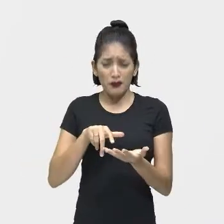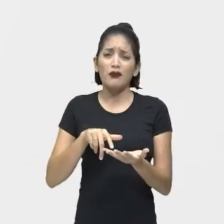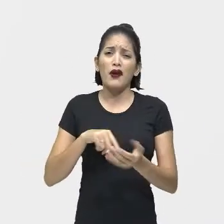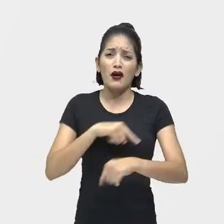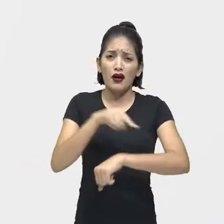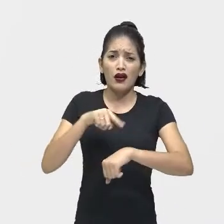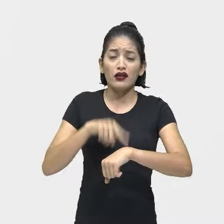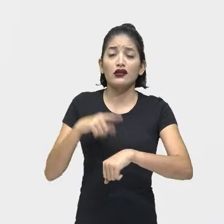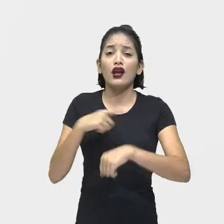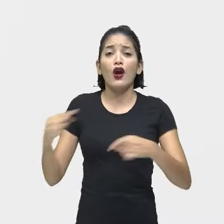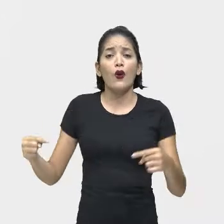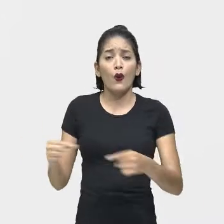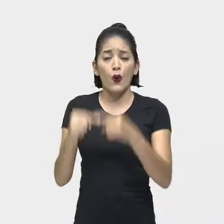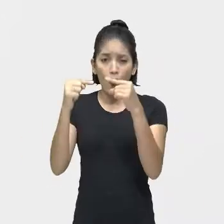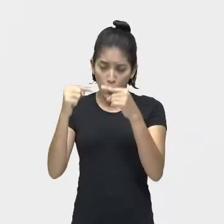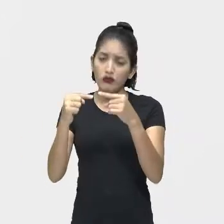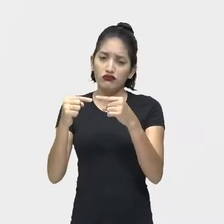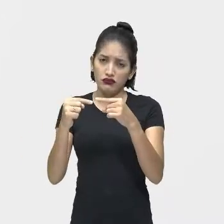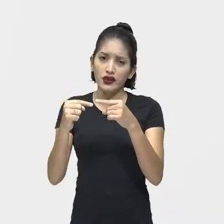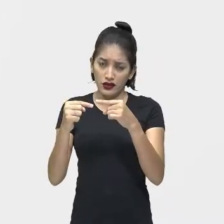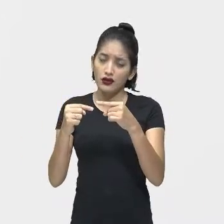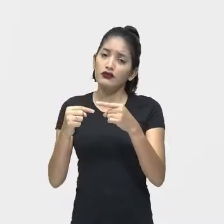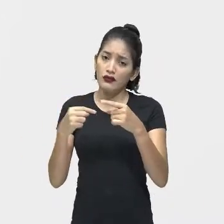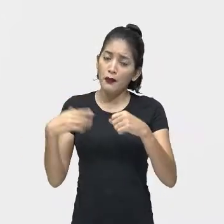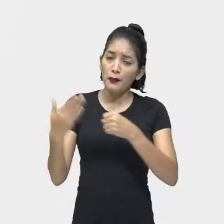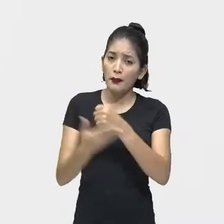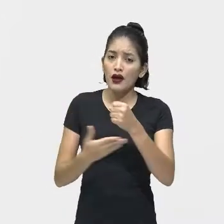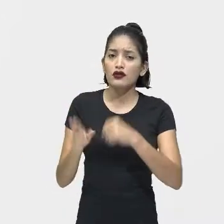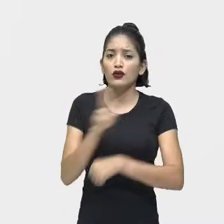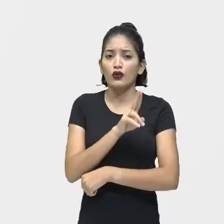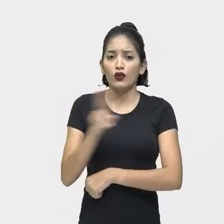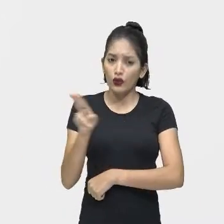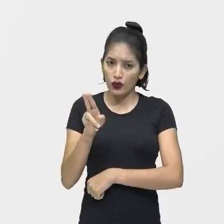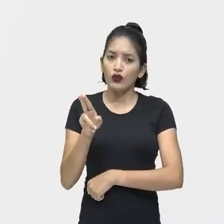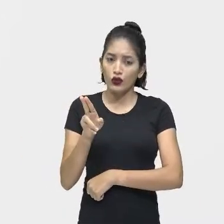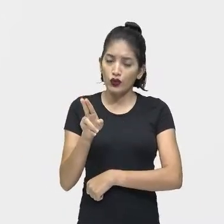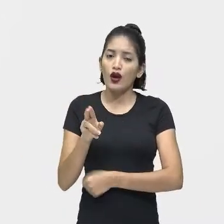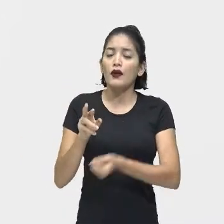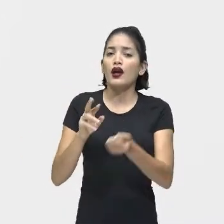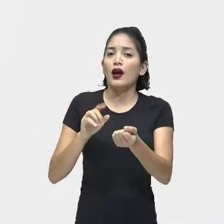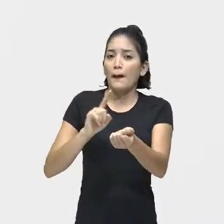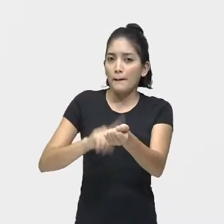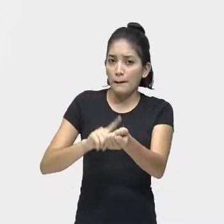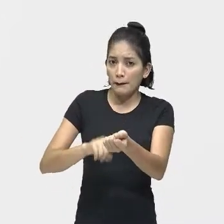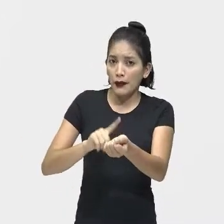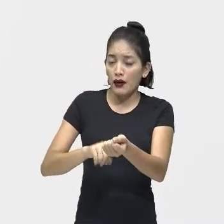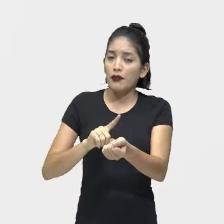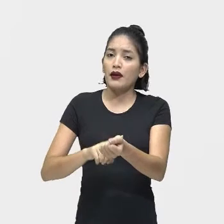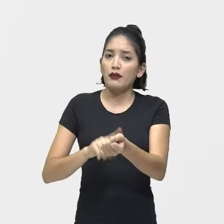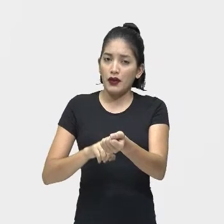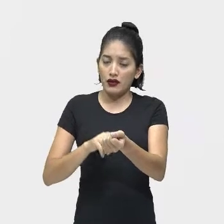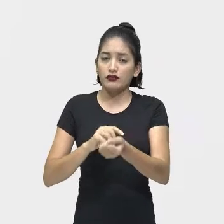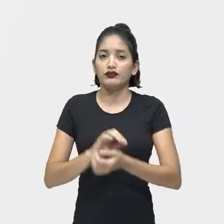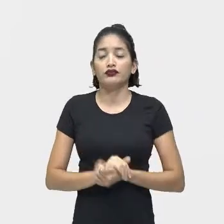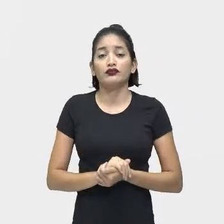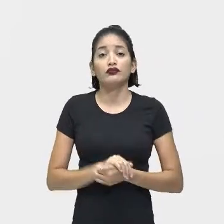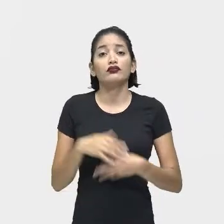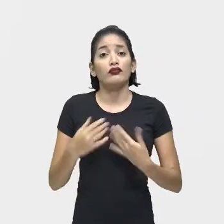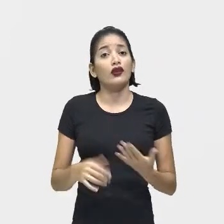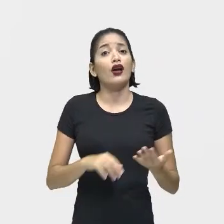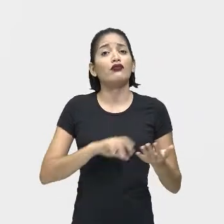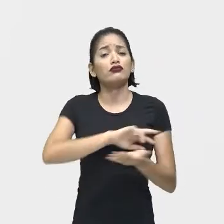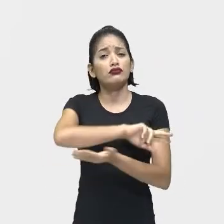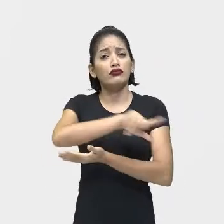em combinação com uma regularidade básica chamada de pulso ou pulsação. Essas variações